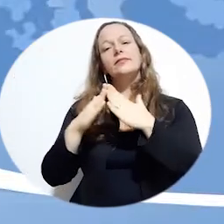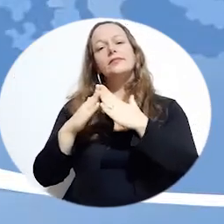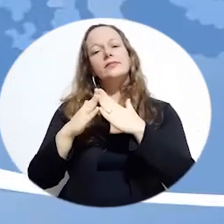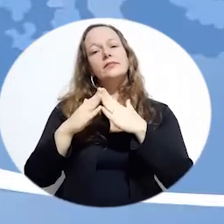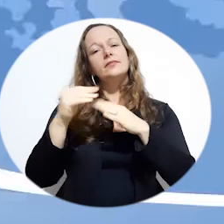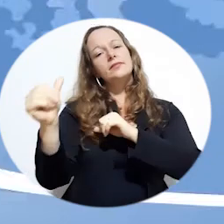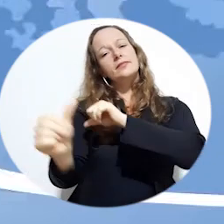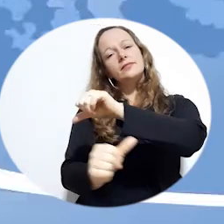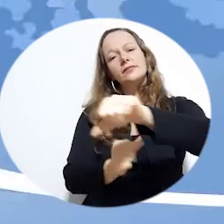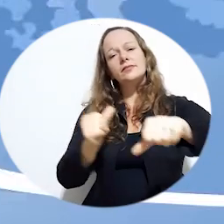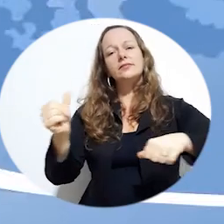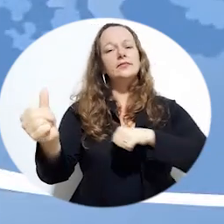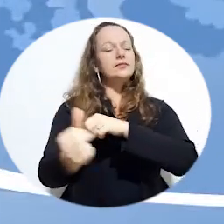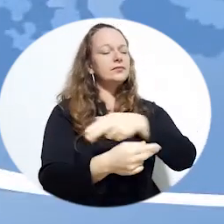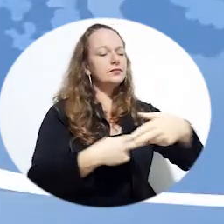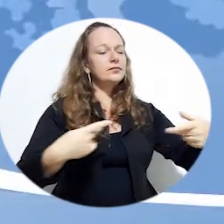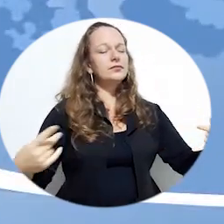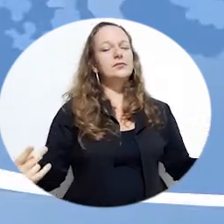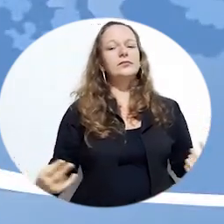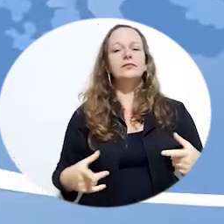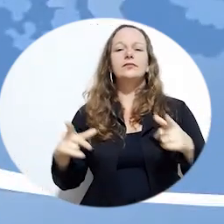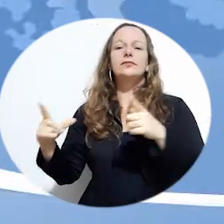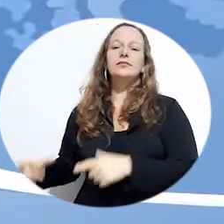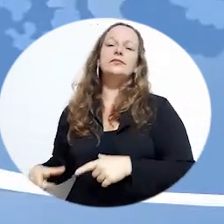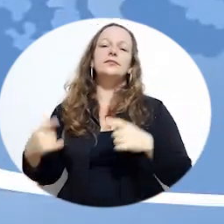lar. Mude as coisas, quero ouvir.